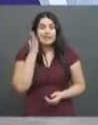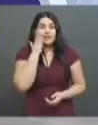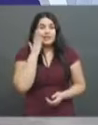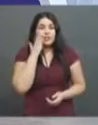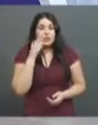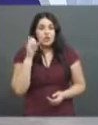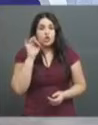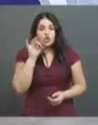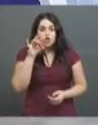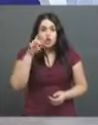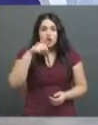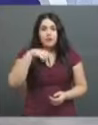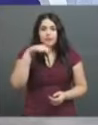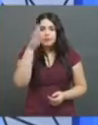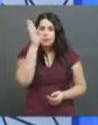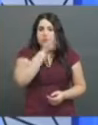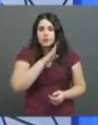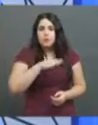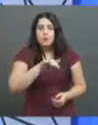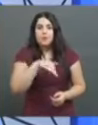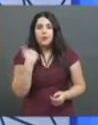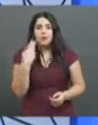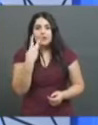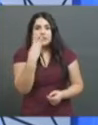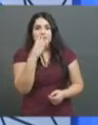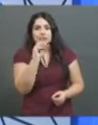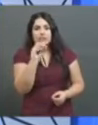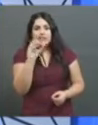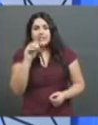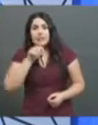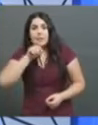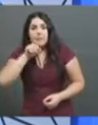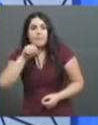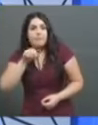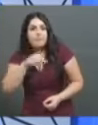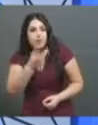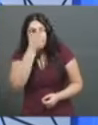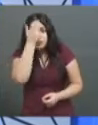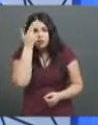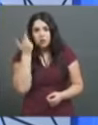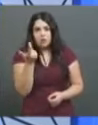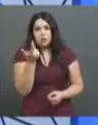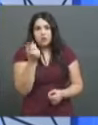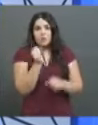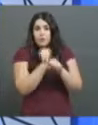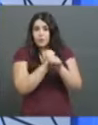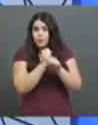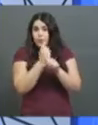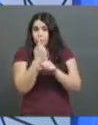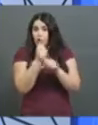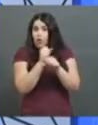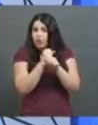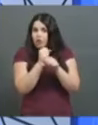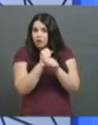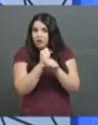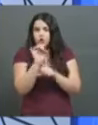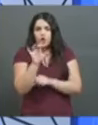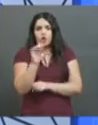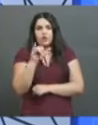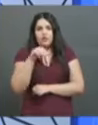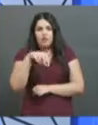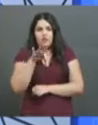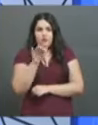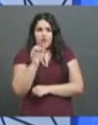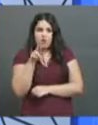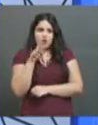no Brasil morrem pelo menos 300 mil pessoas por ano de infarto. Eu estou falando só de infarto, não estou falando de nenhuma outra